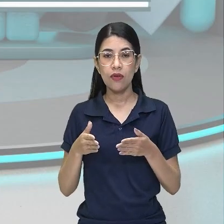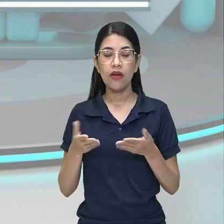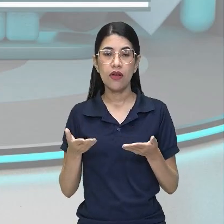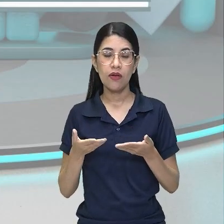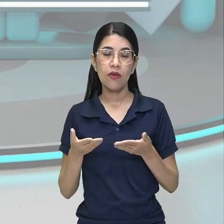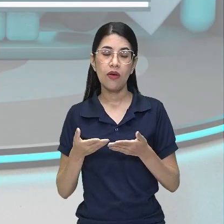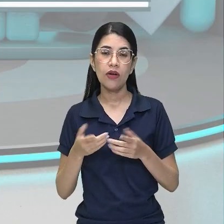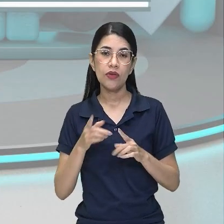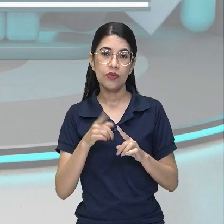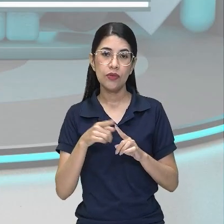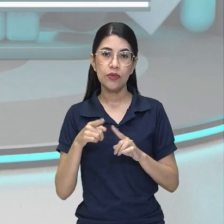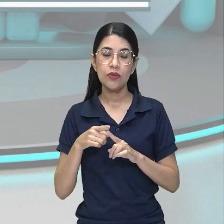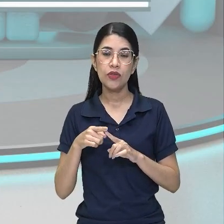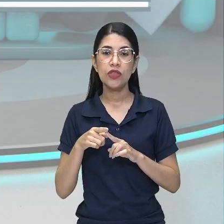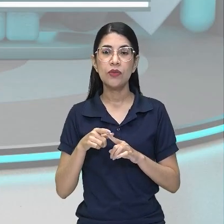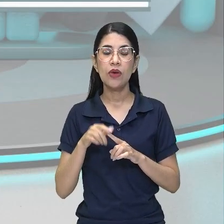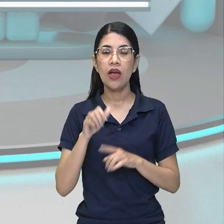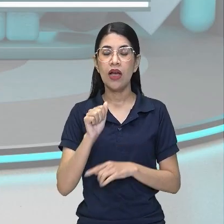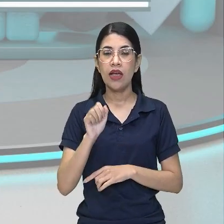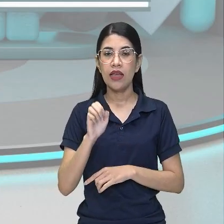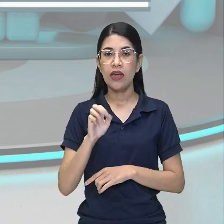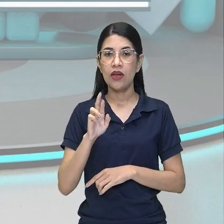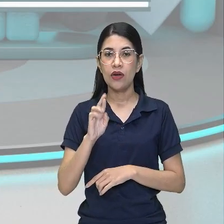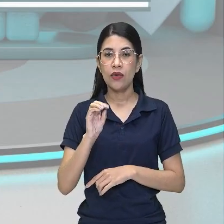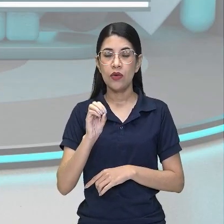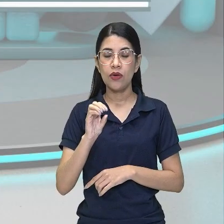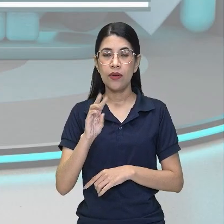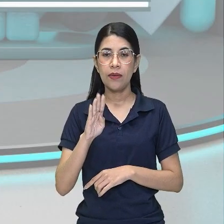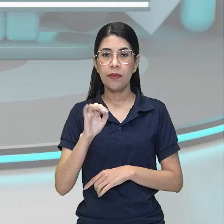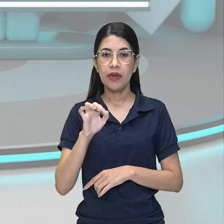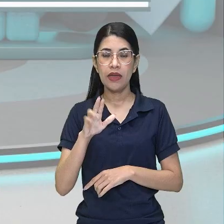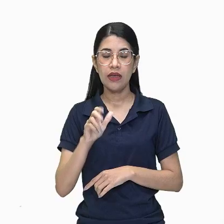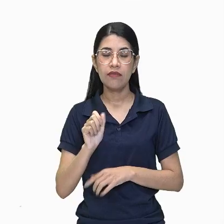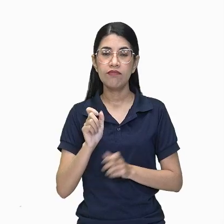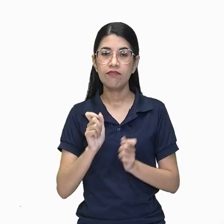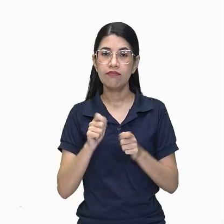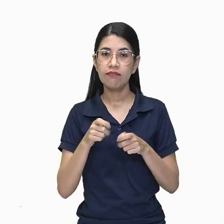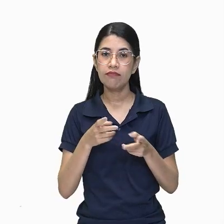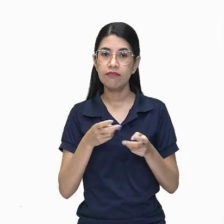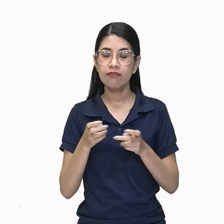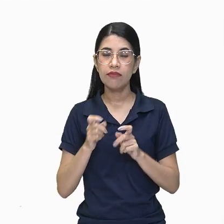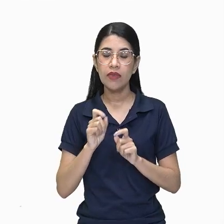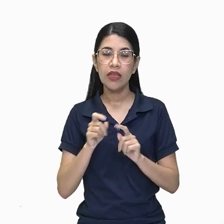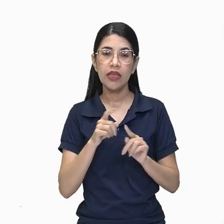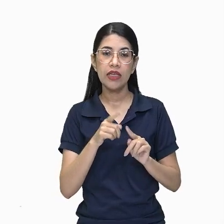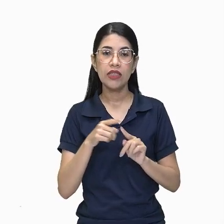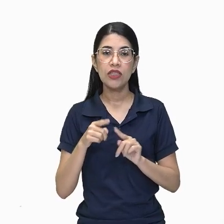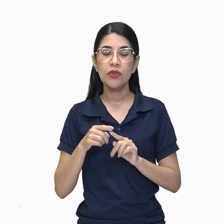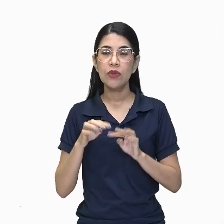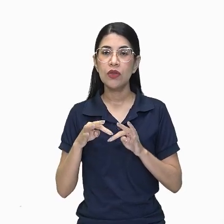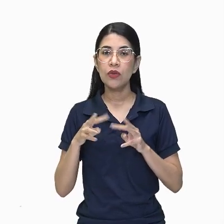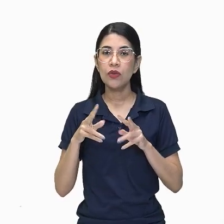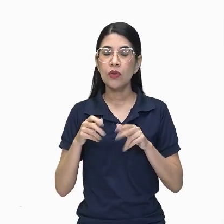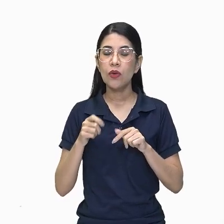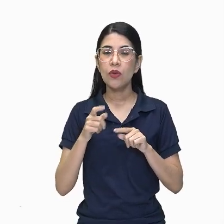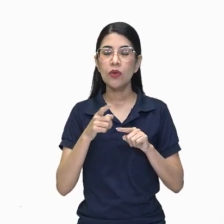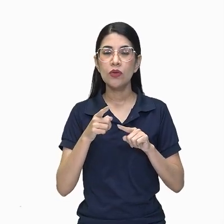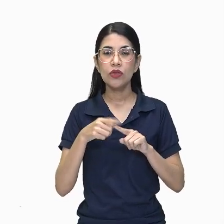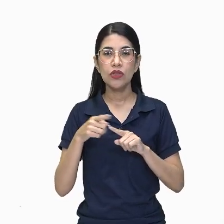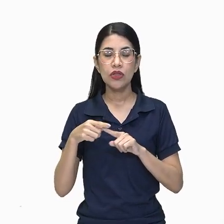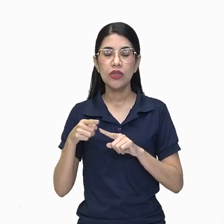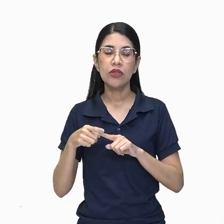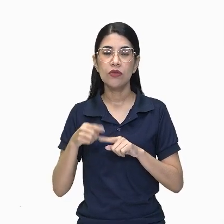das ginásticas, que é a ginástica aeróbica, nós vamos ver que a ginástica aeróbica é todo tipo de